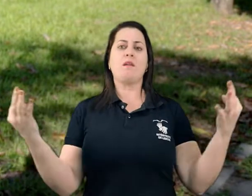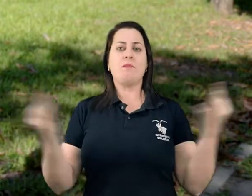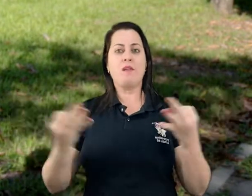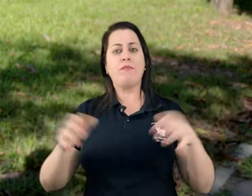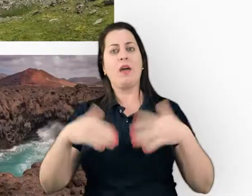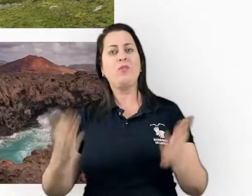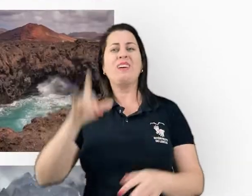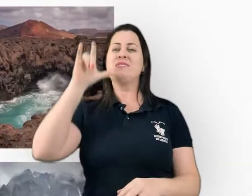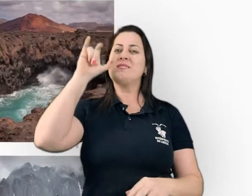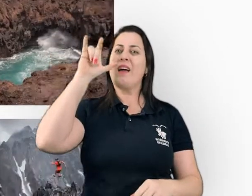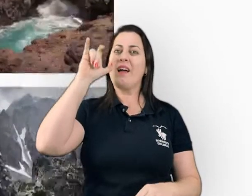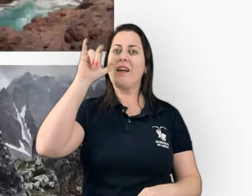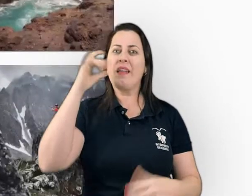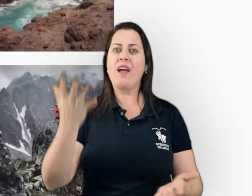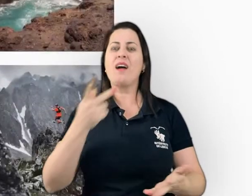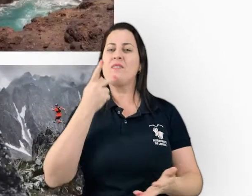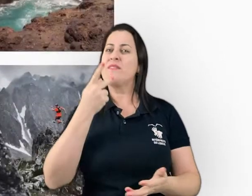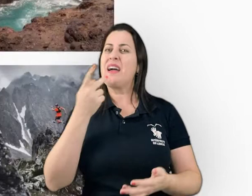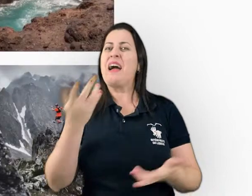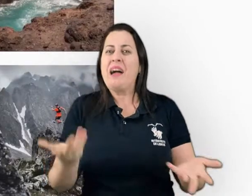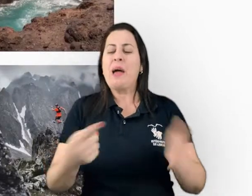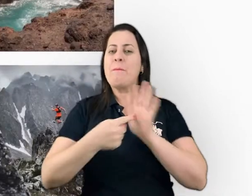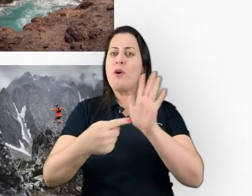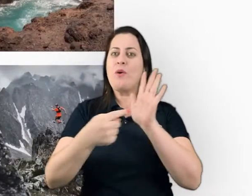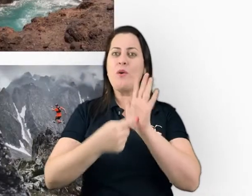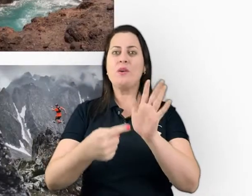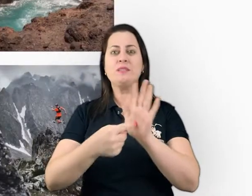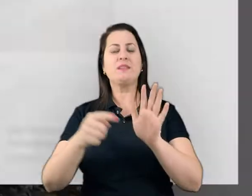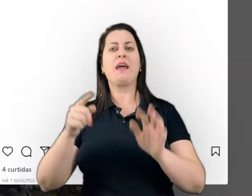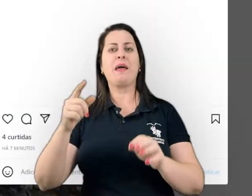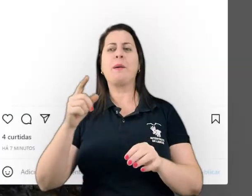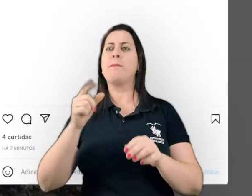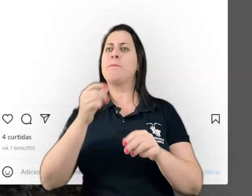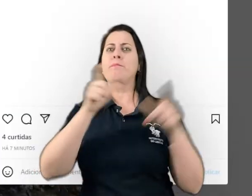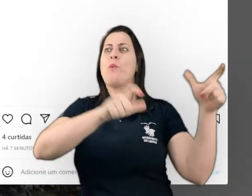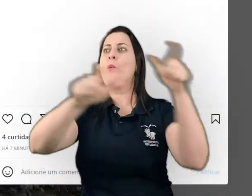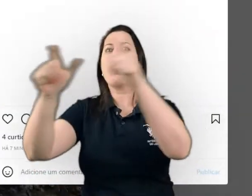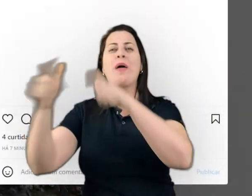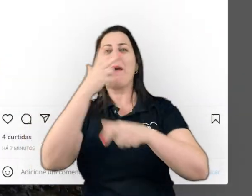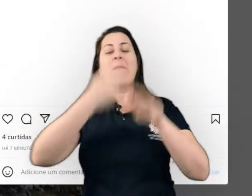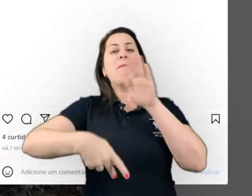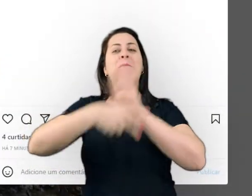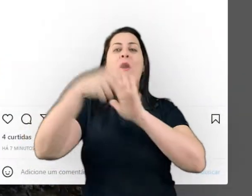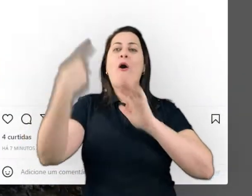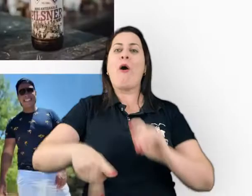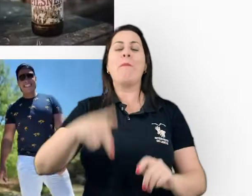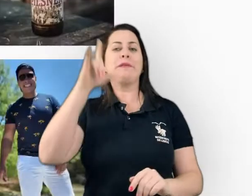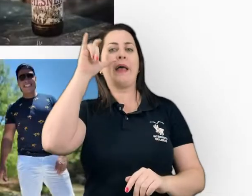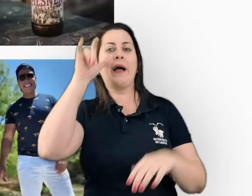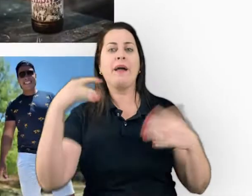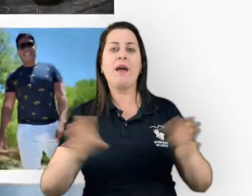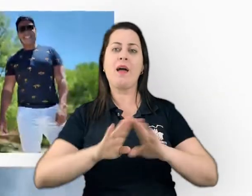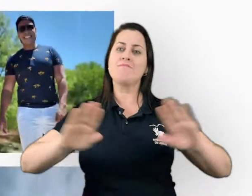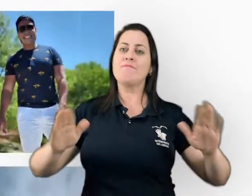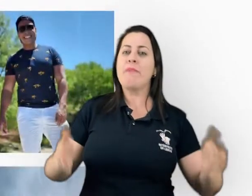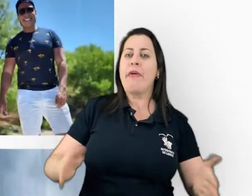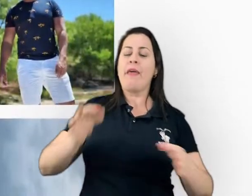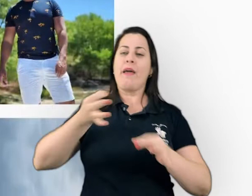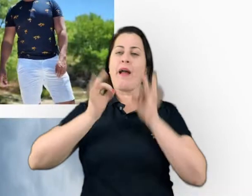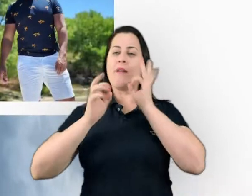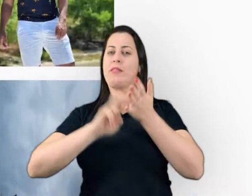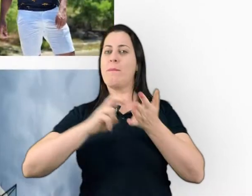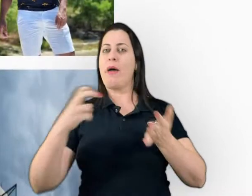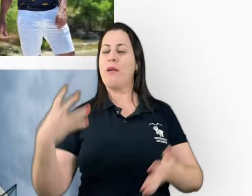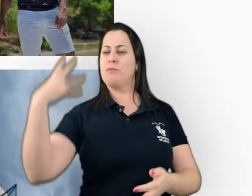do do desempenho quando a gente fala de Instagram a gente fala de cenário ver é a vez né mesa de